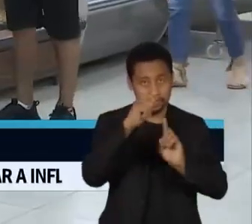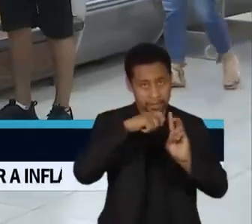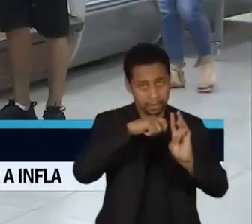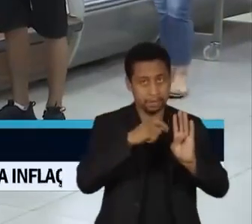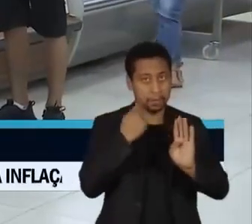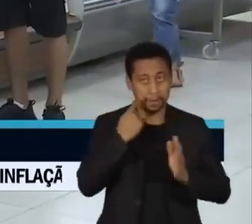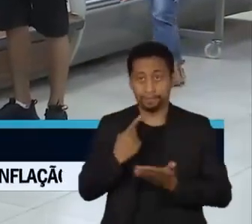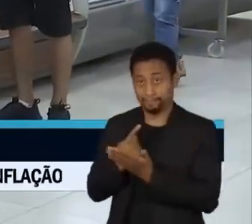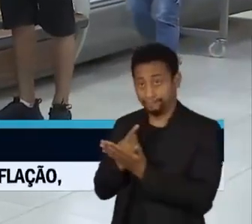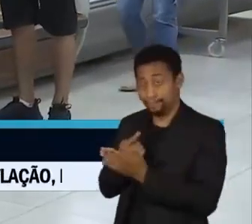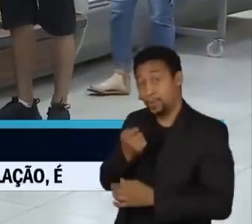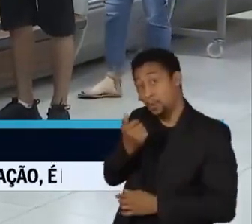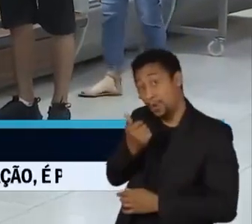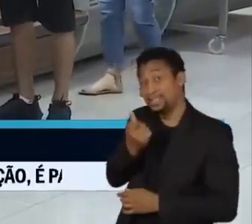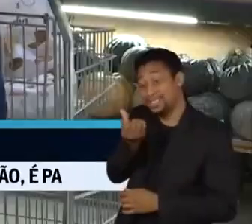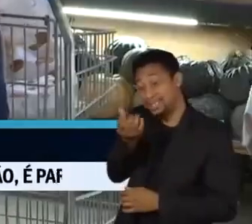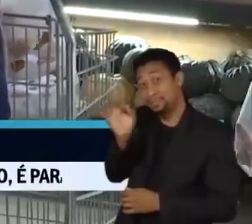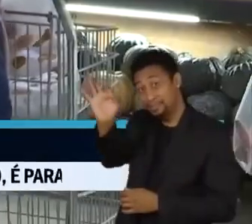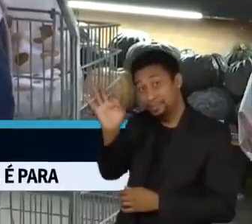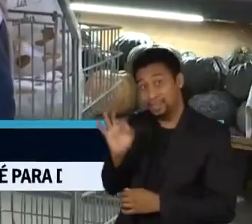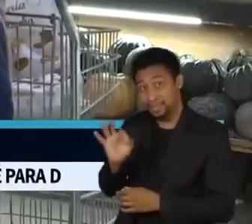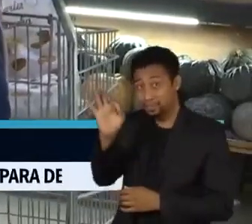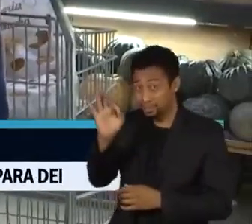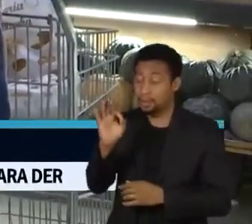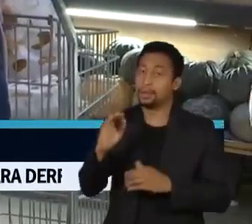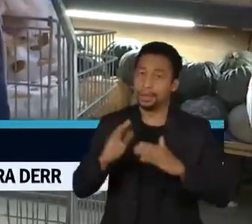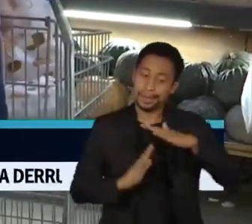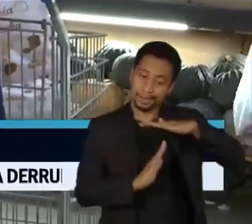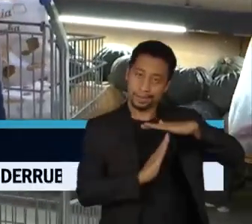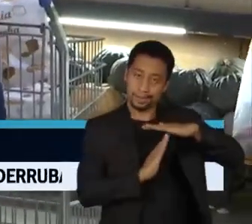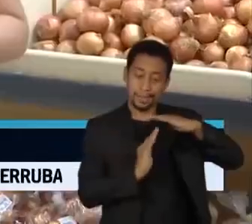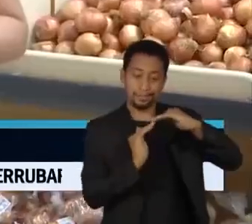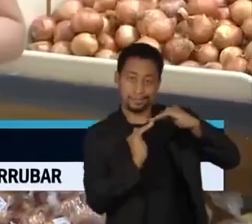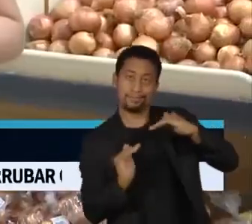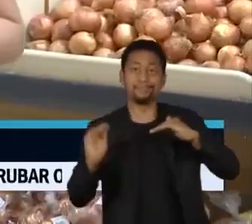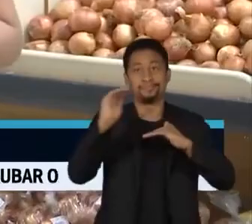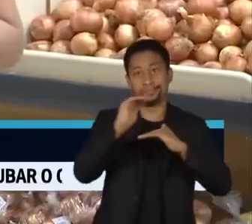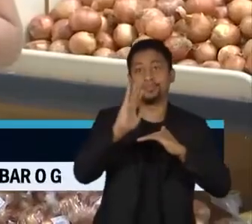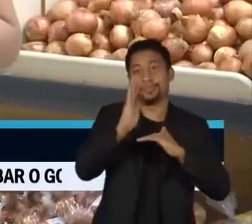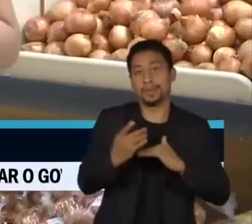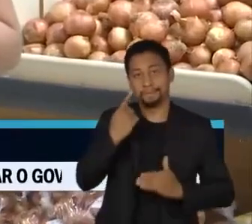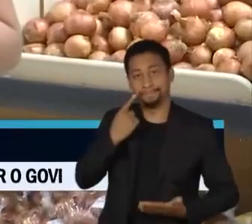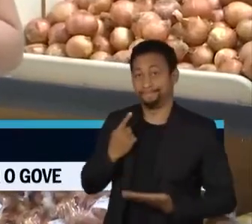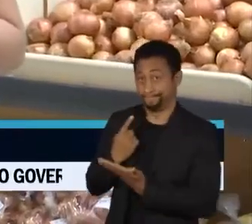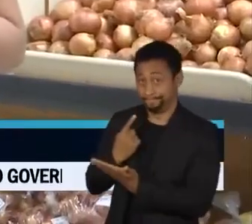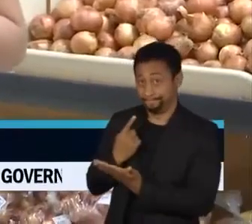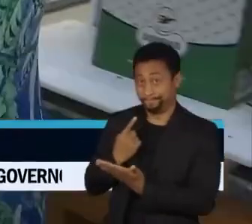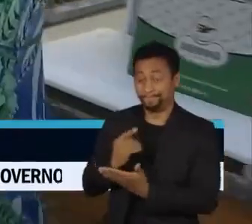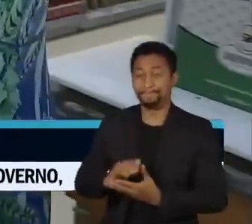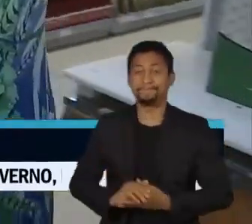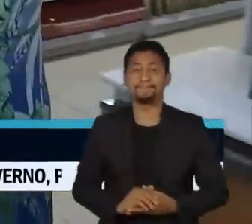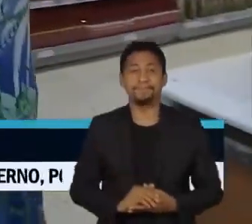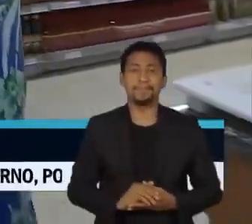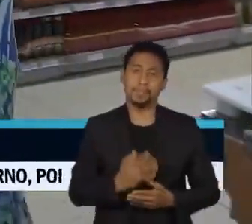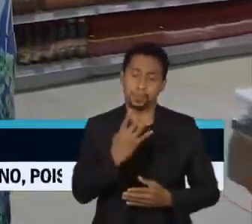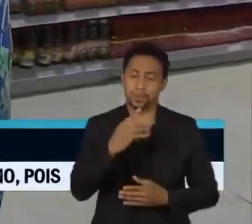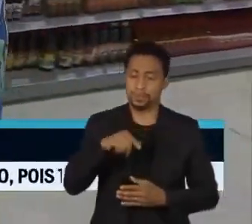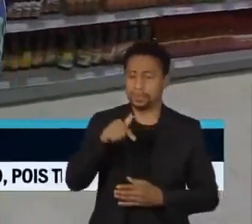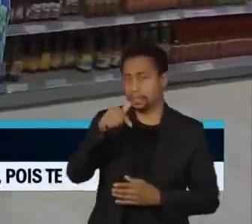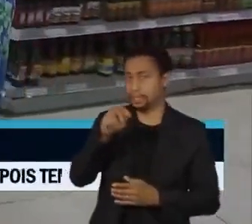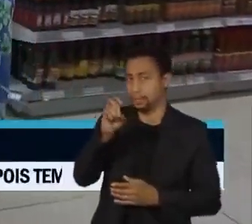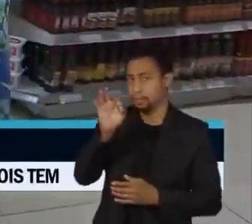quase 6%, portanto, bem acima do teto da meta do governo para este ano, que é de